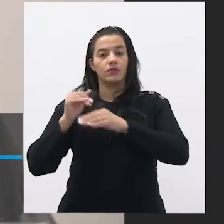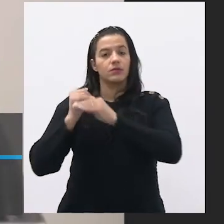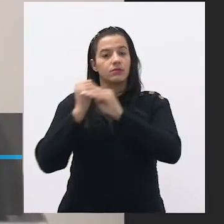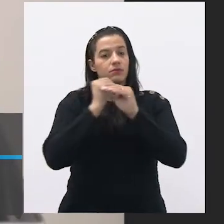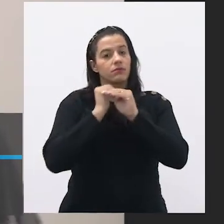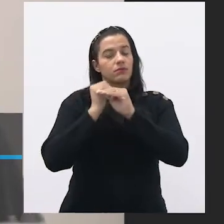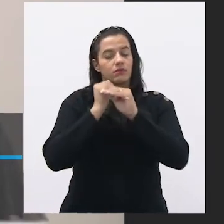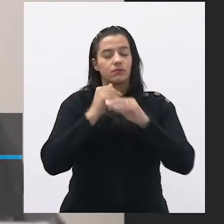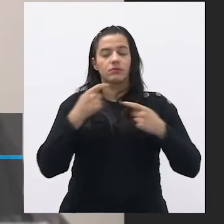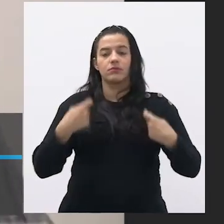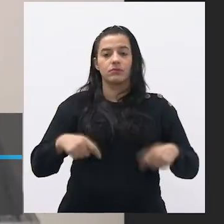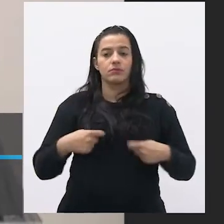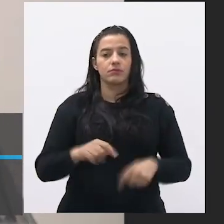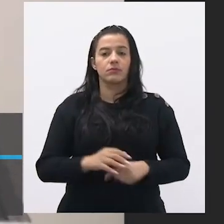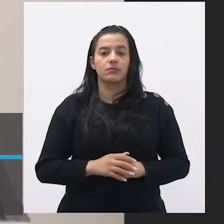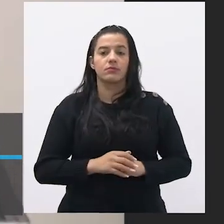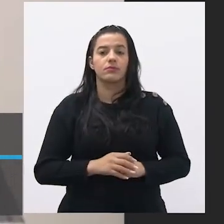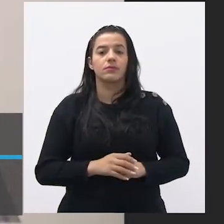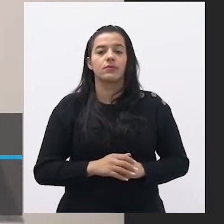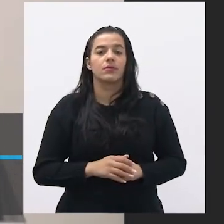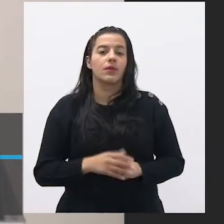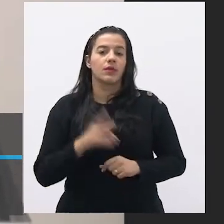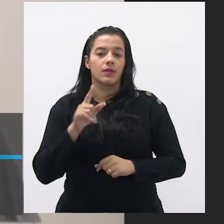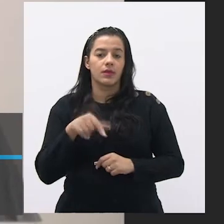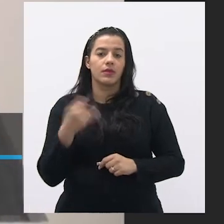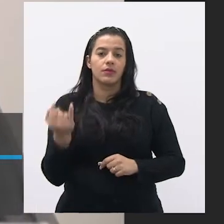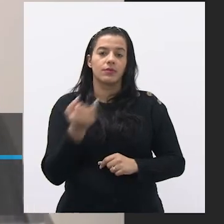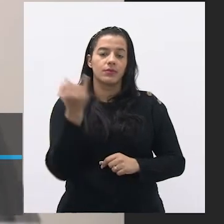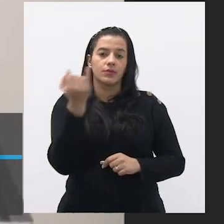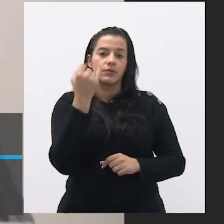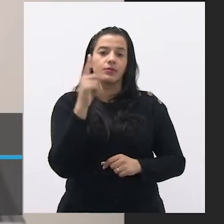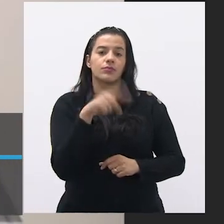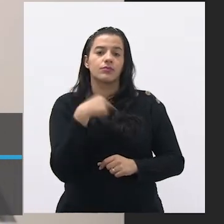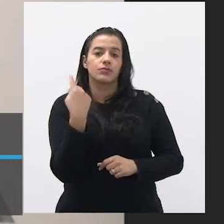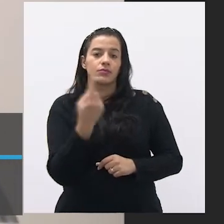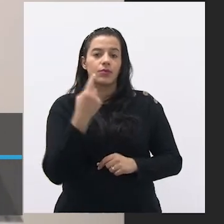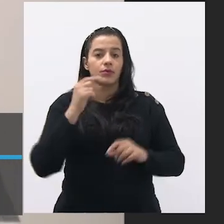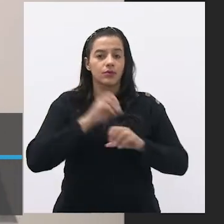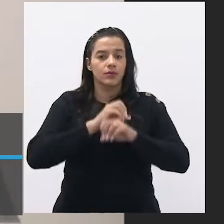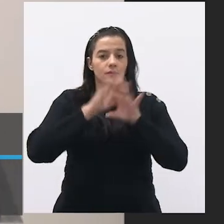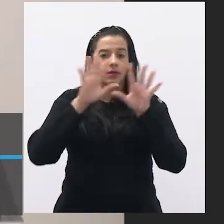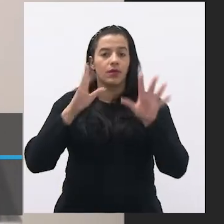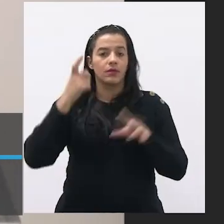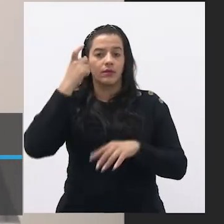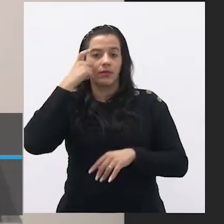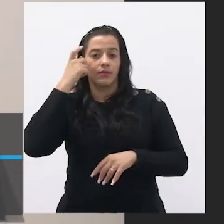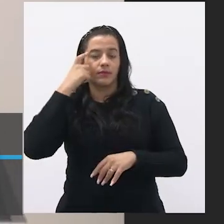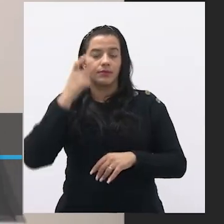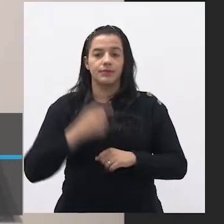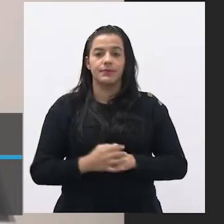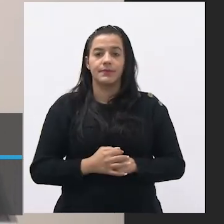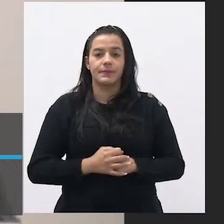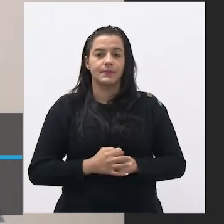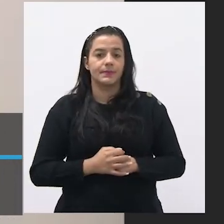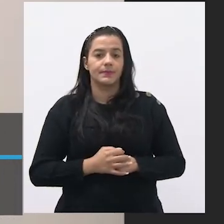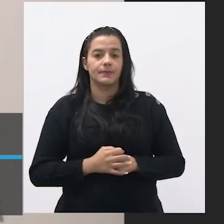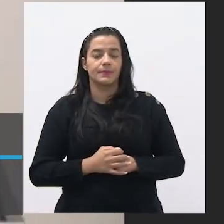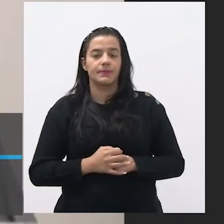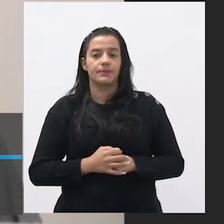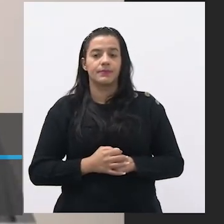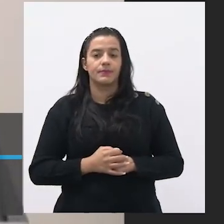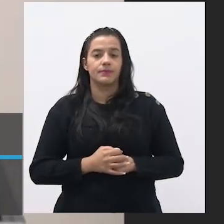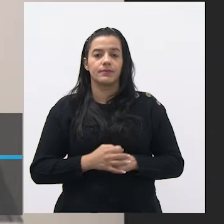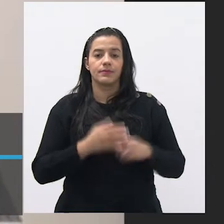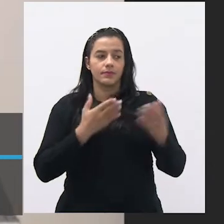é isso que é importante, é que a gente tenha isso claro, né? Aquilo que até o